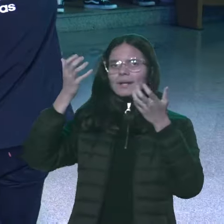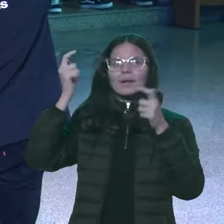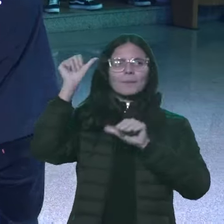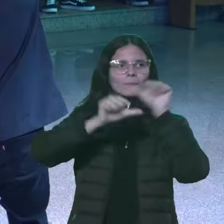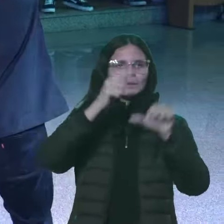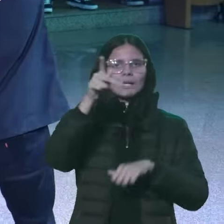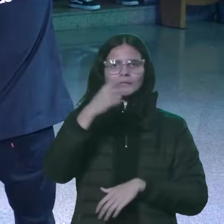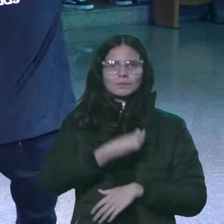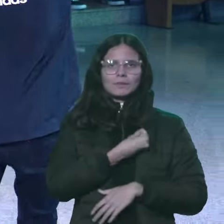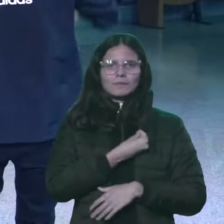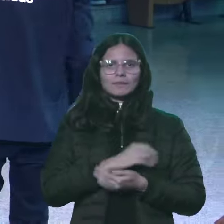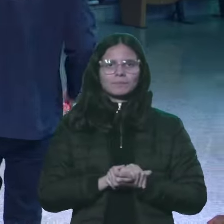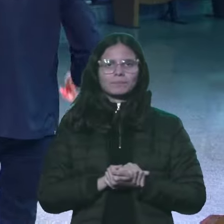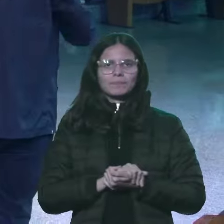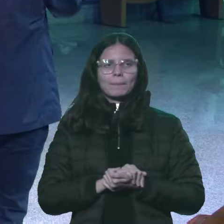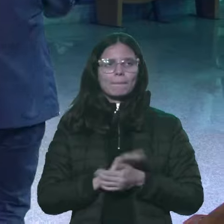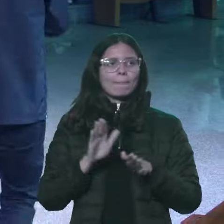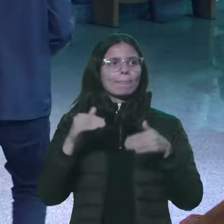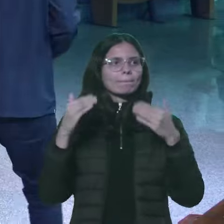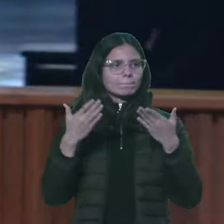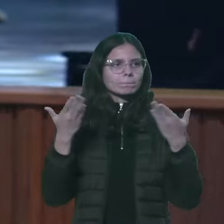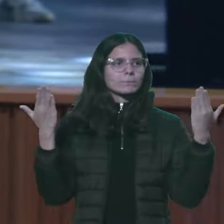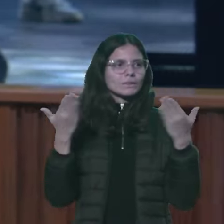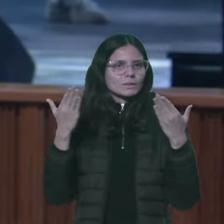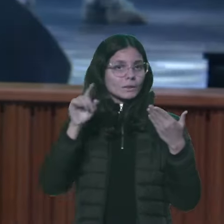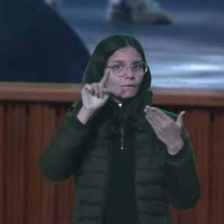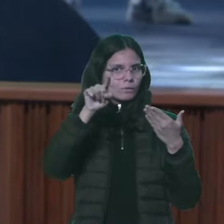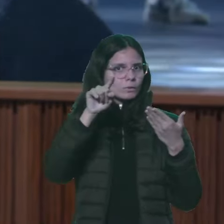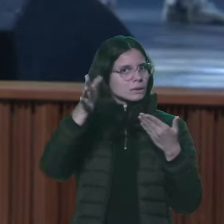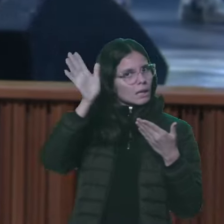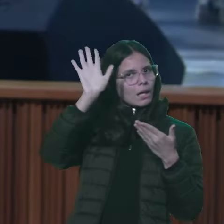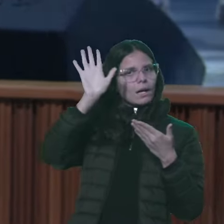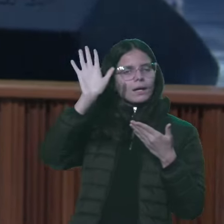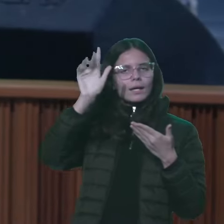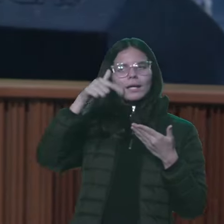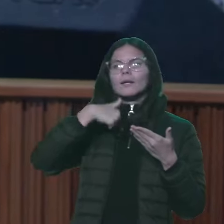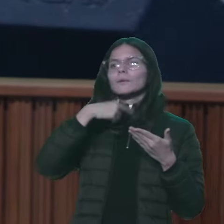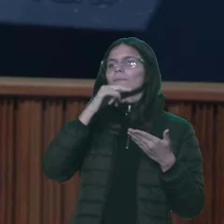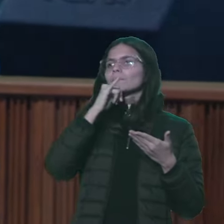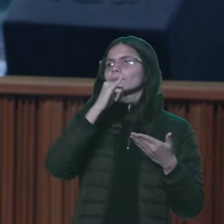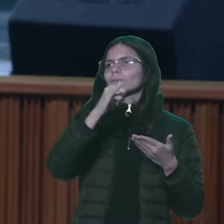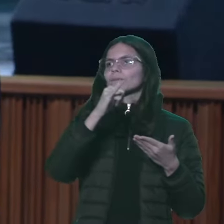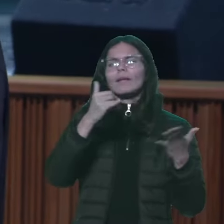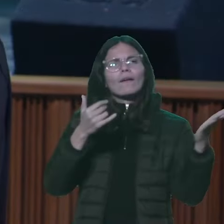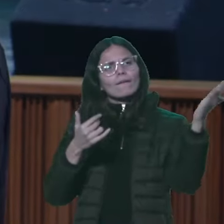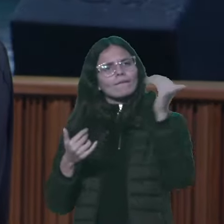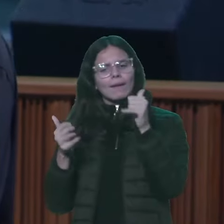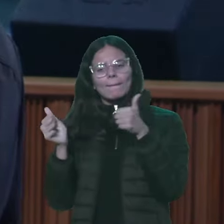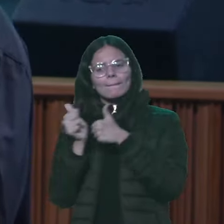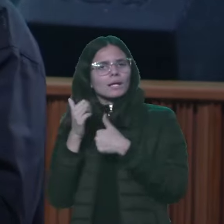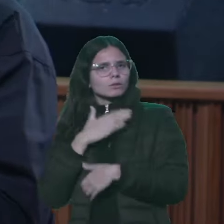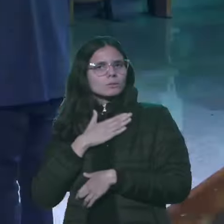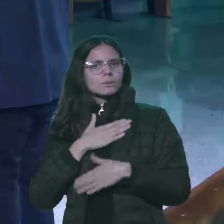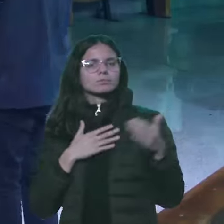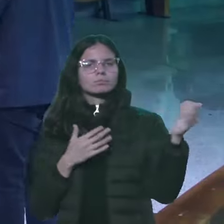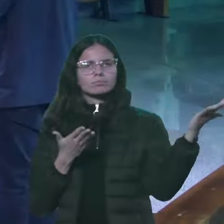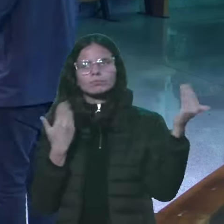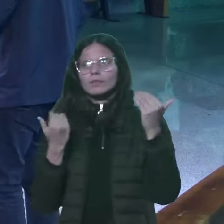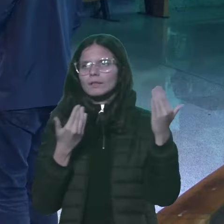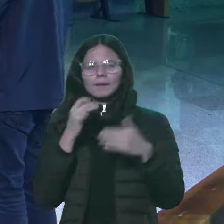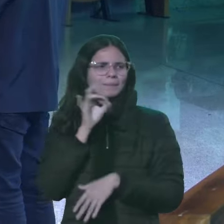orar agora. Você que levantou a sua mão, eu vou te pedir um passo de fé. Eu quero orar com você. Vem aqui pertinho de mim. Não